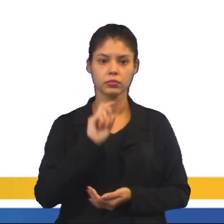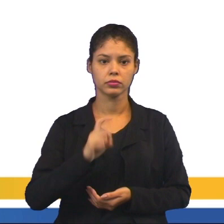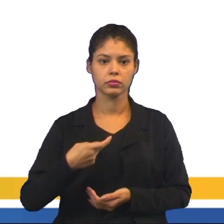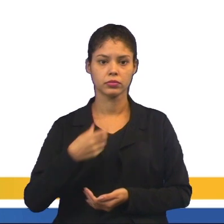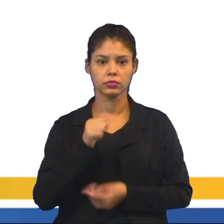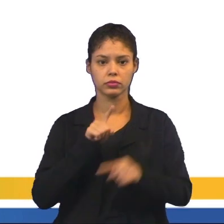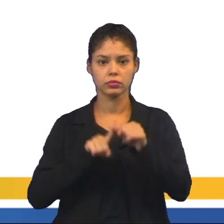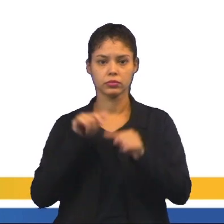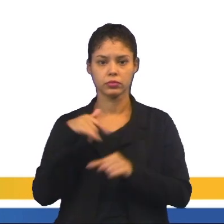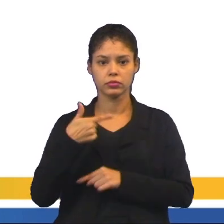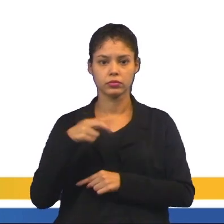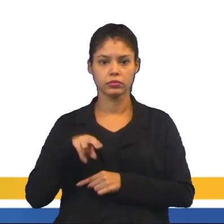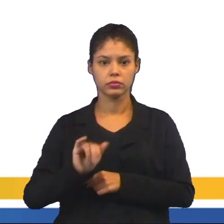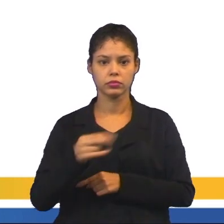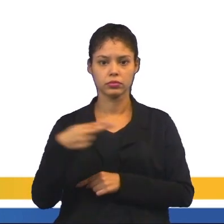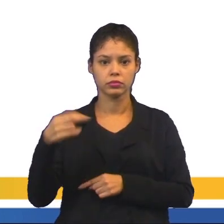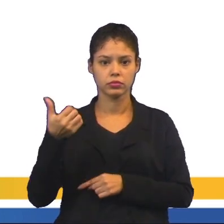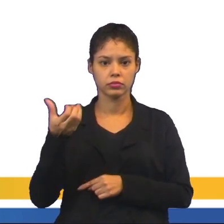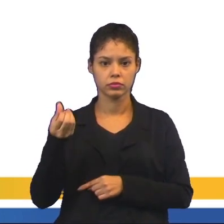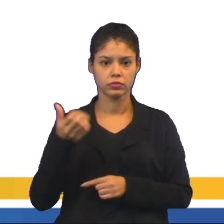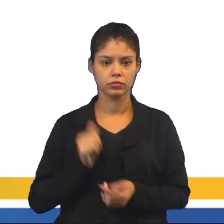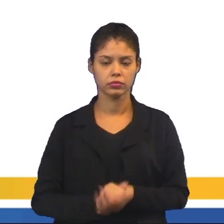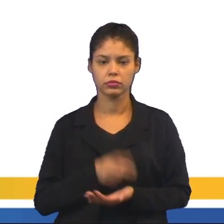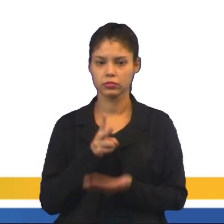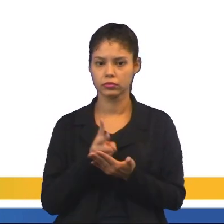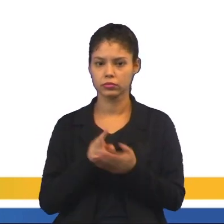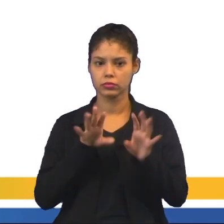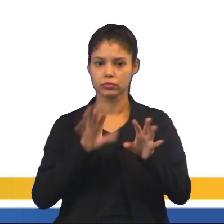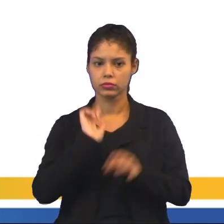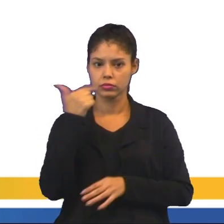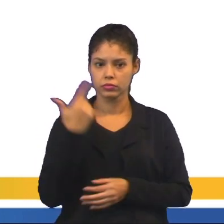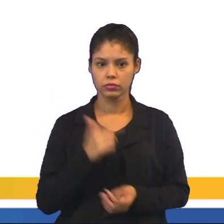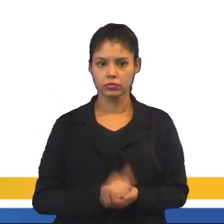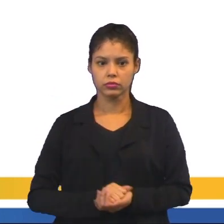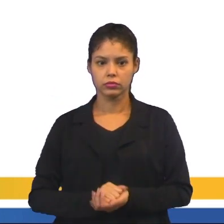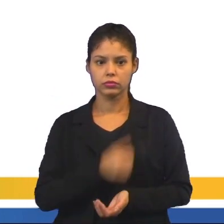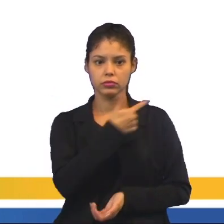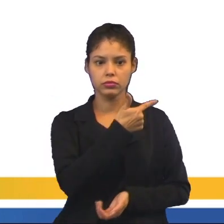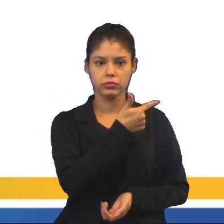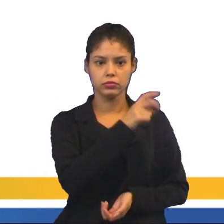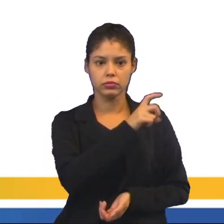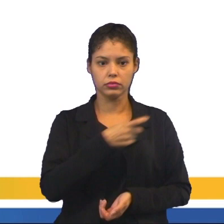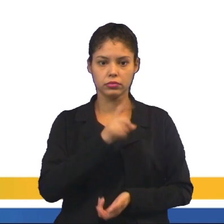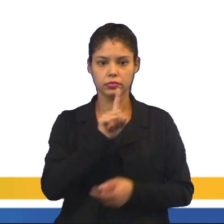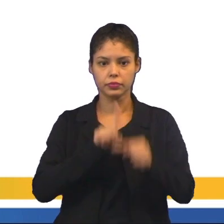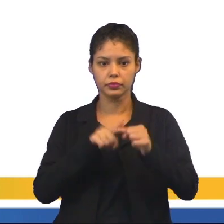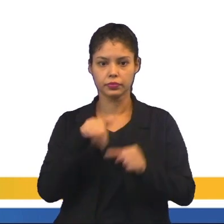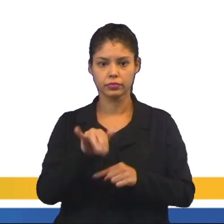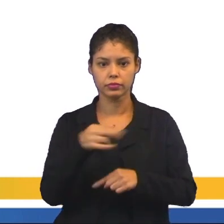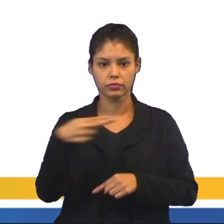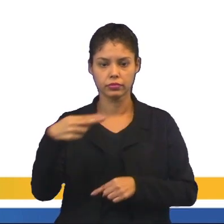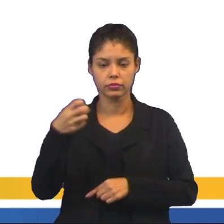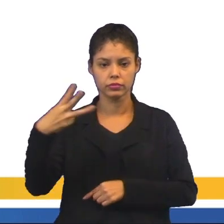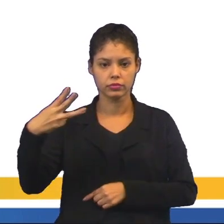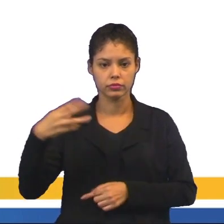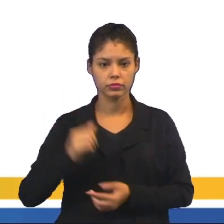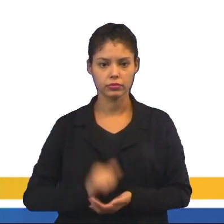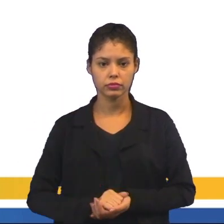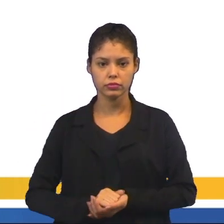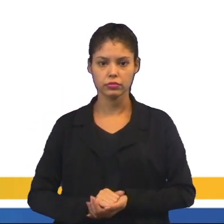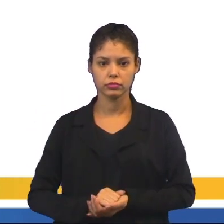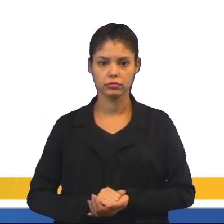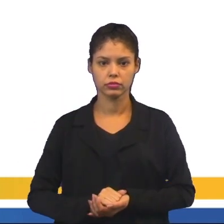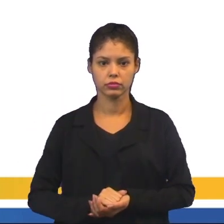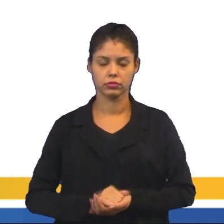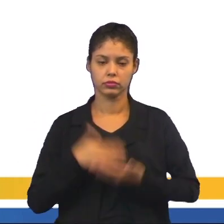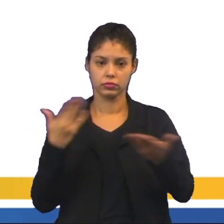3x mais 2y igual a 6, e ao mesmo tempo nós temos outra, 2x mais 3y igual a